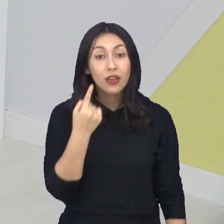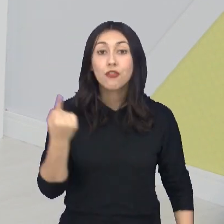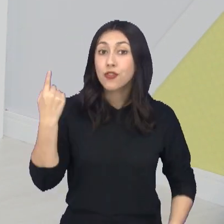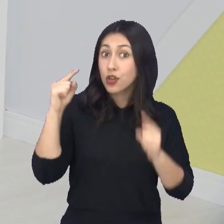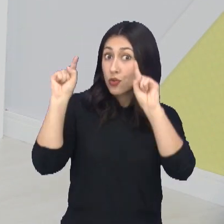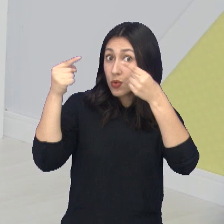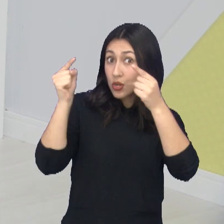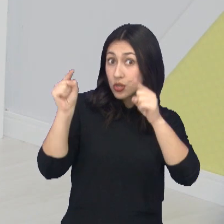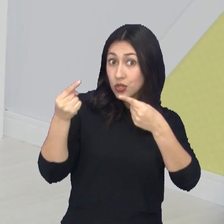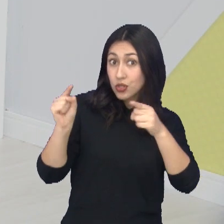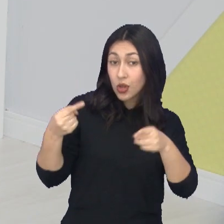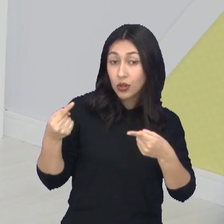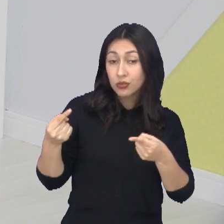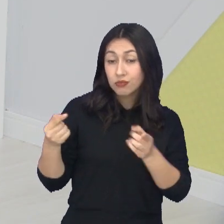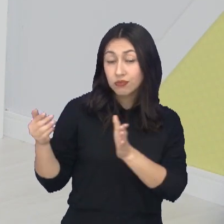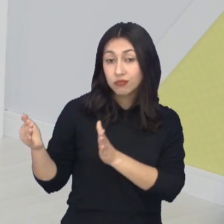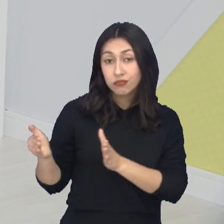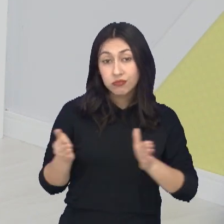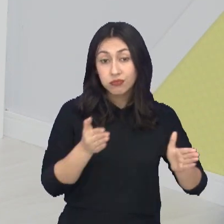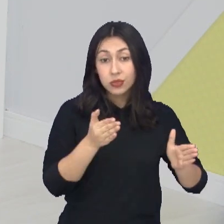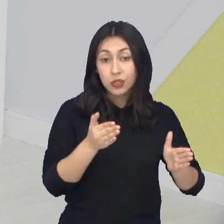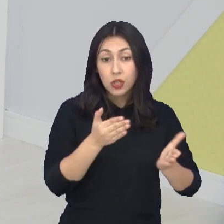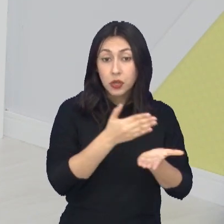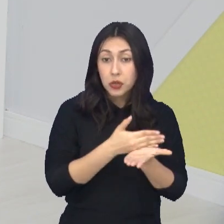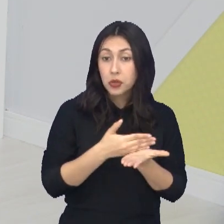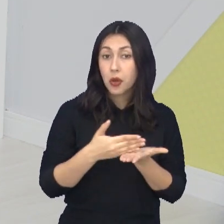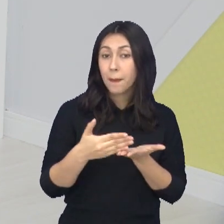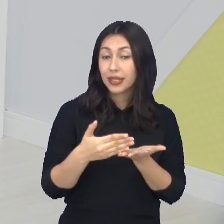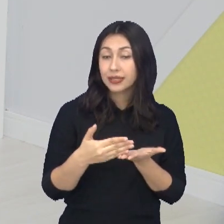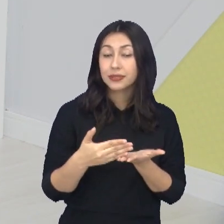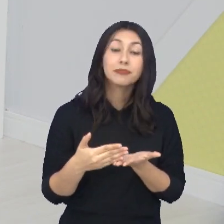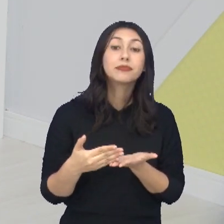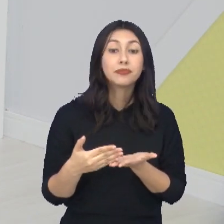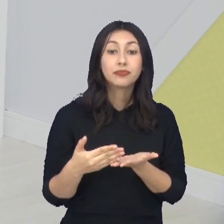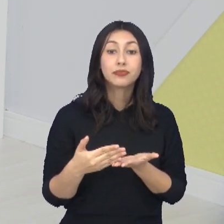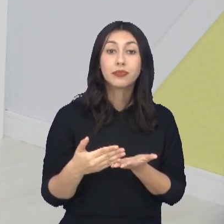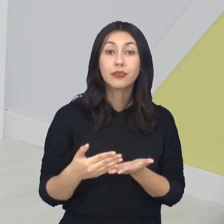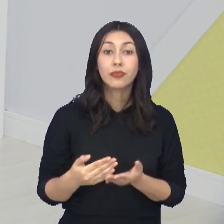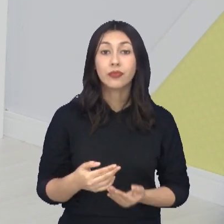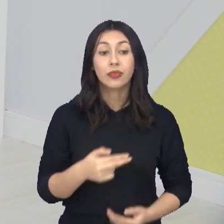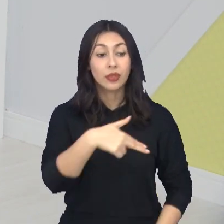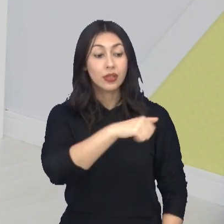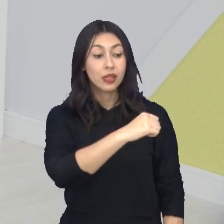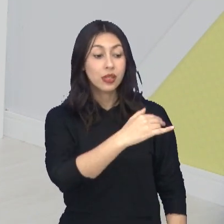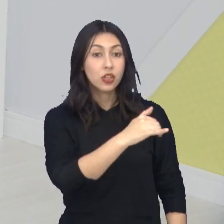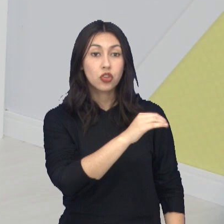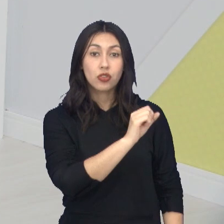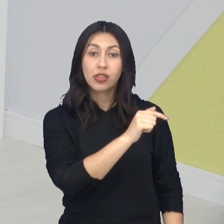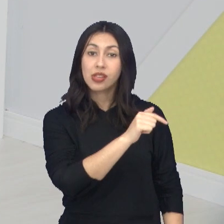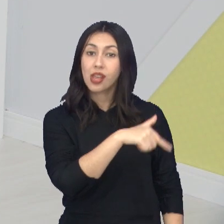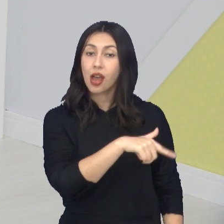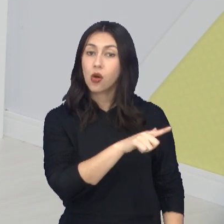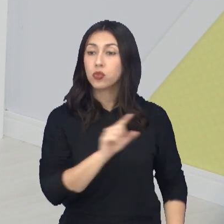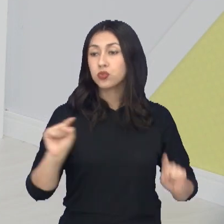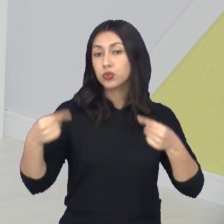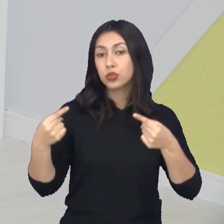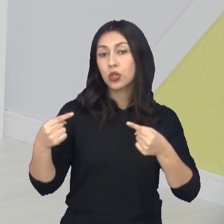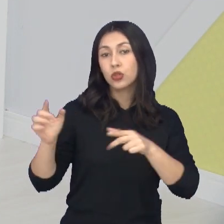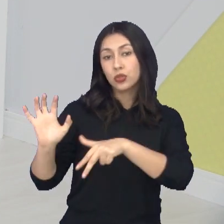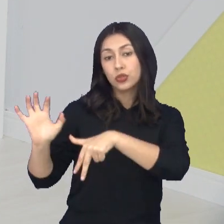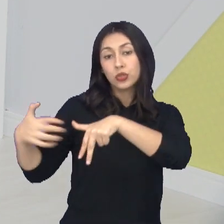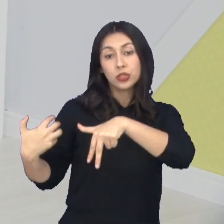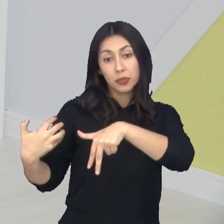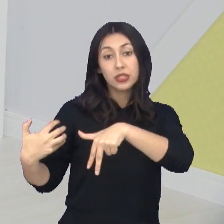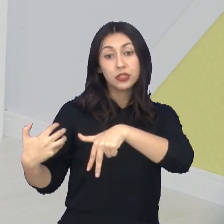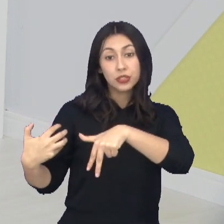da rodada, desta quarta rodada. Começa o retorno desta terceira fase, o Nacional recebendo o Joséense amanhã, 3 da tarde. Um pouquinho mais tarde,